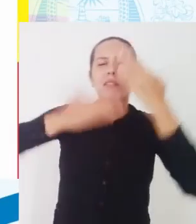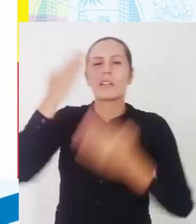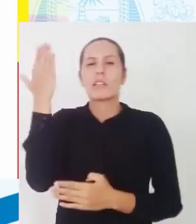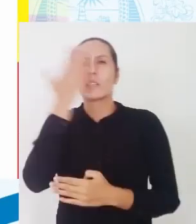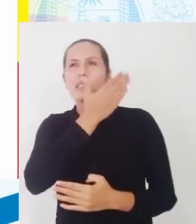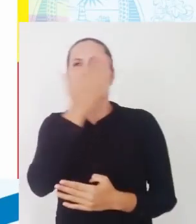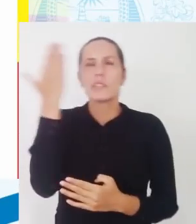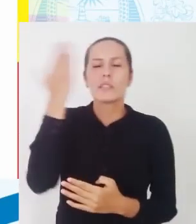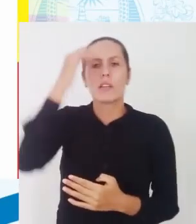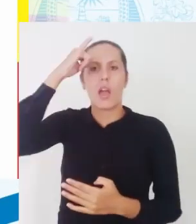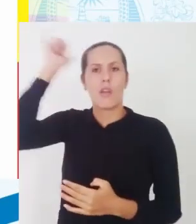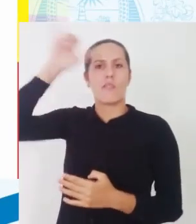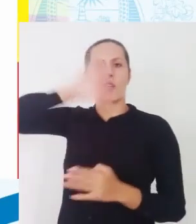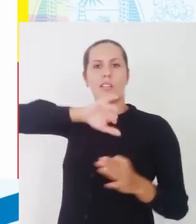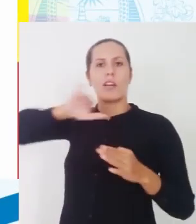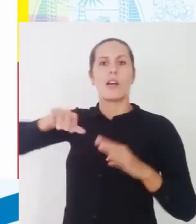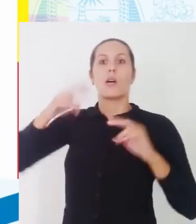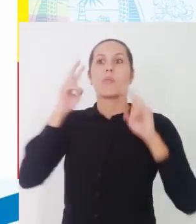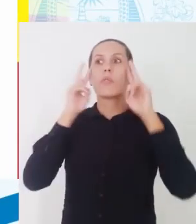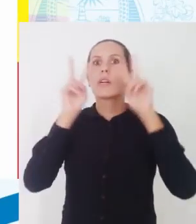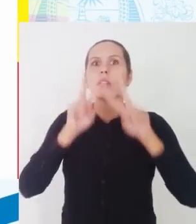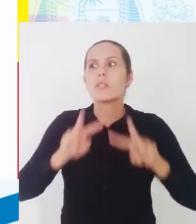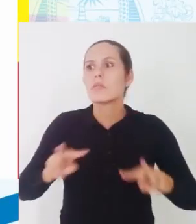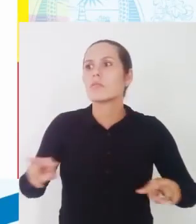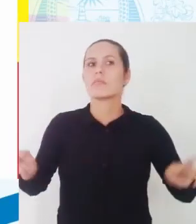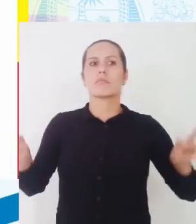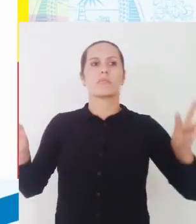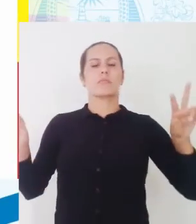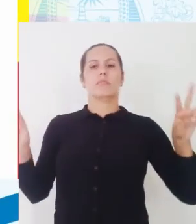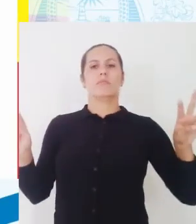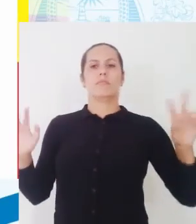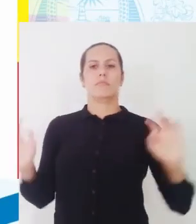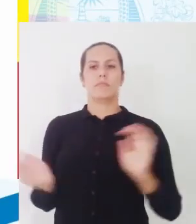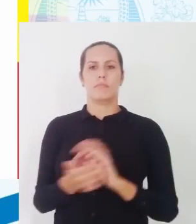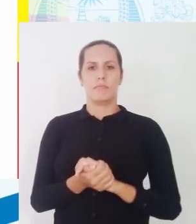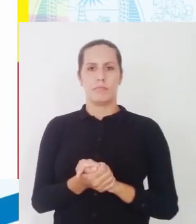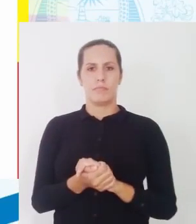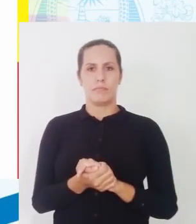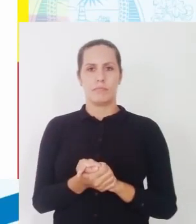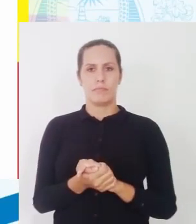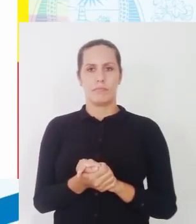a visualização de todos e de todos os membros que estão fazendo parte da